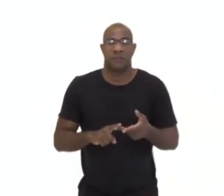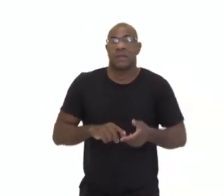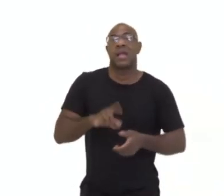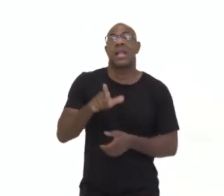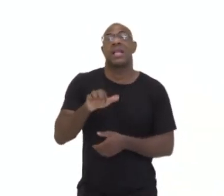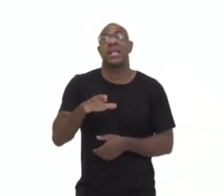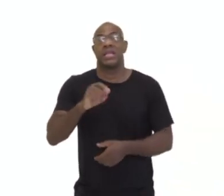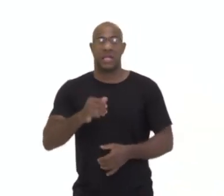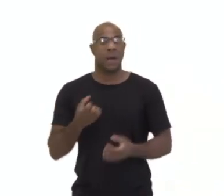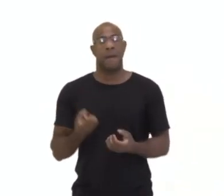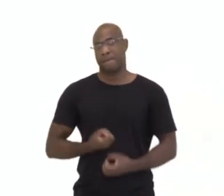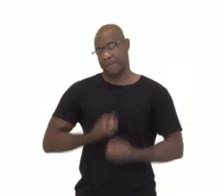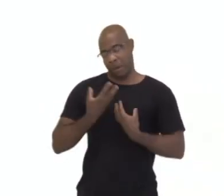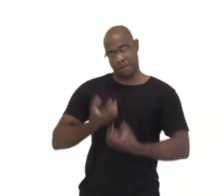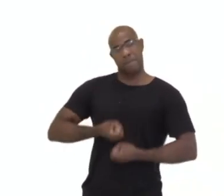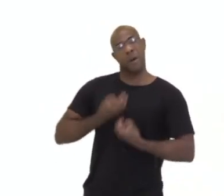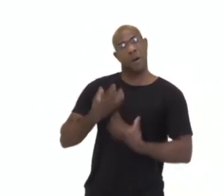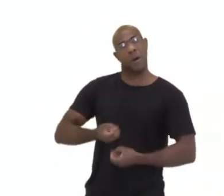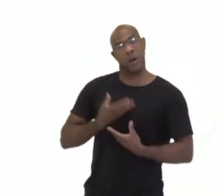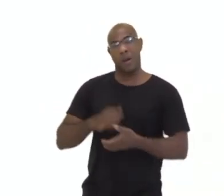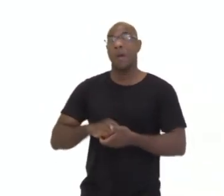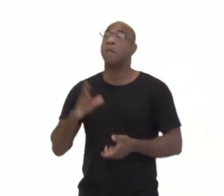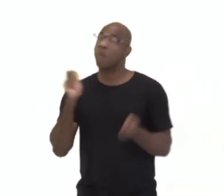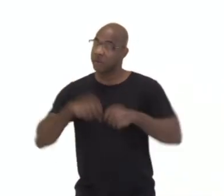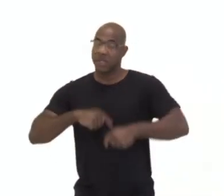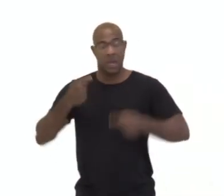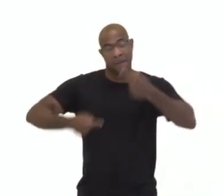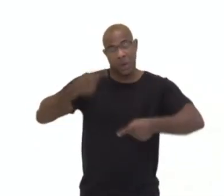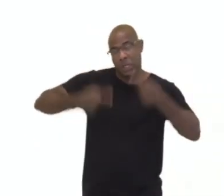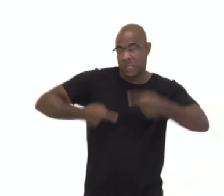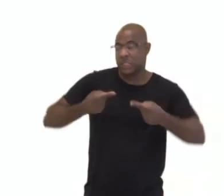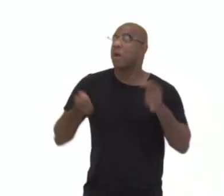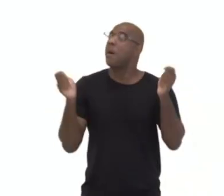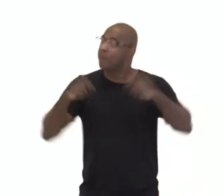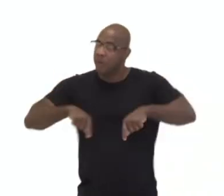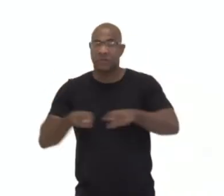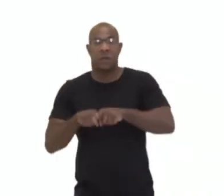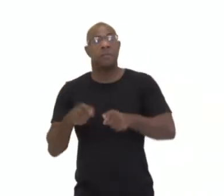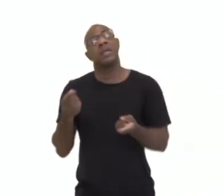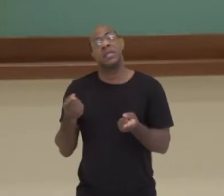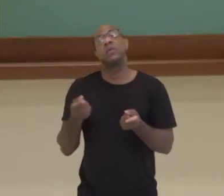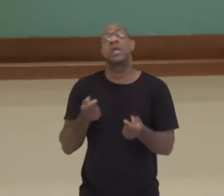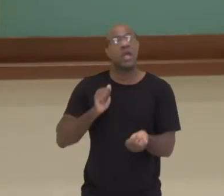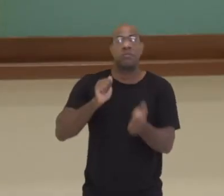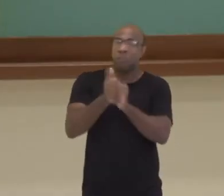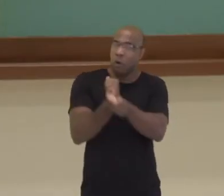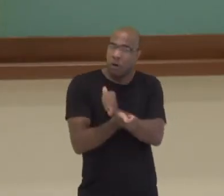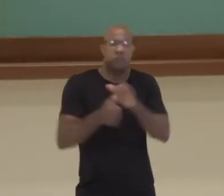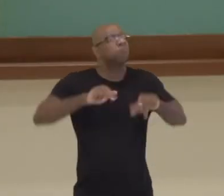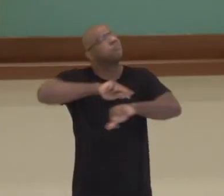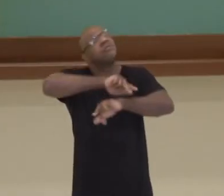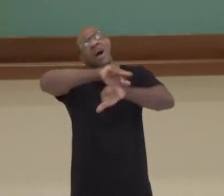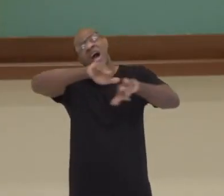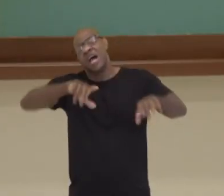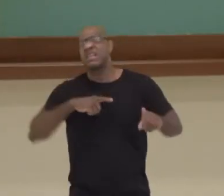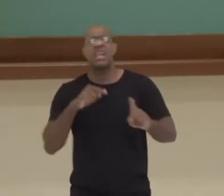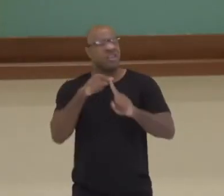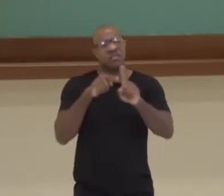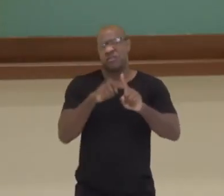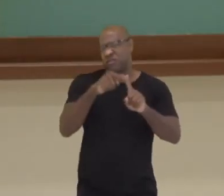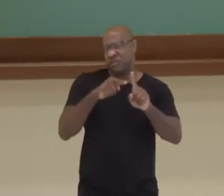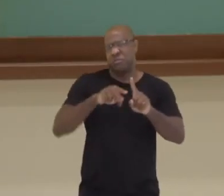a poética. Posso ter política, esportiva, dentre outras, tá? Então, eu tenho vários tipos de